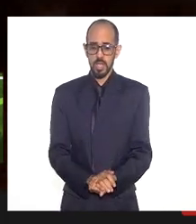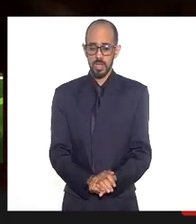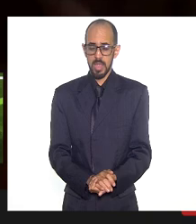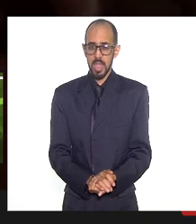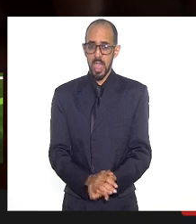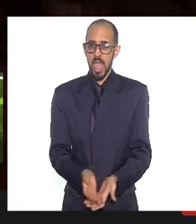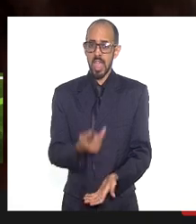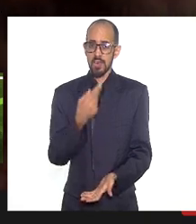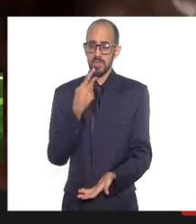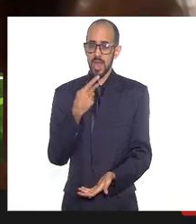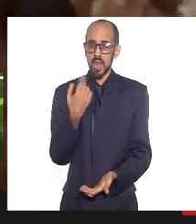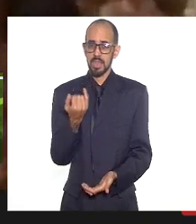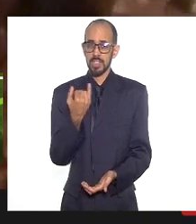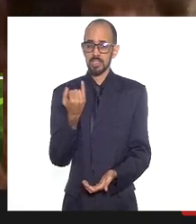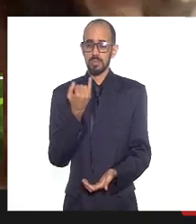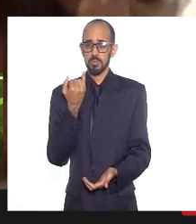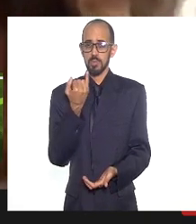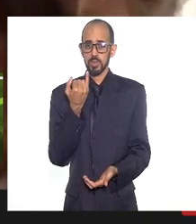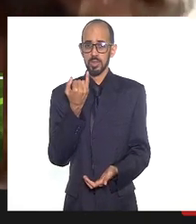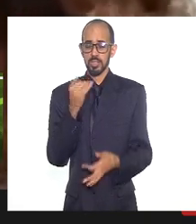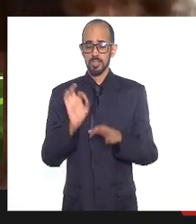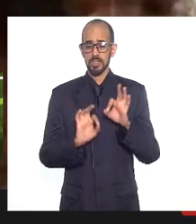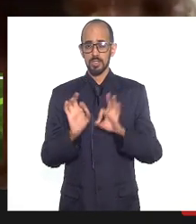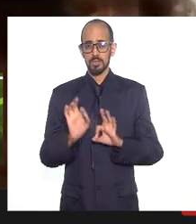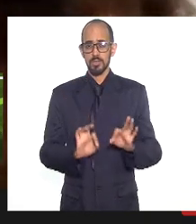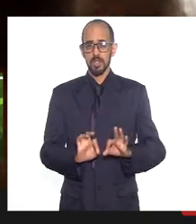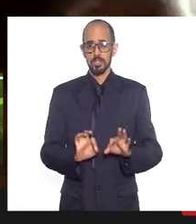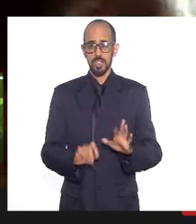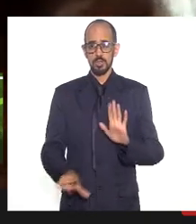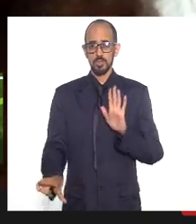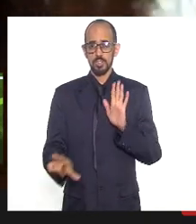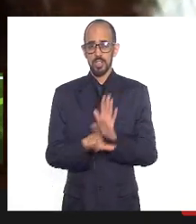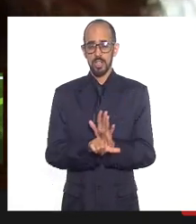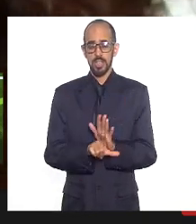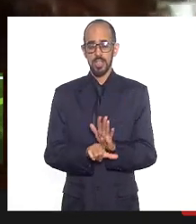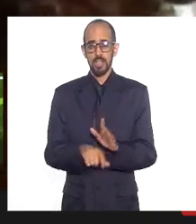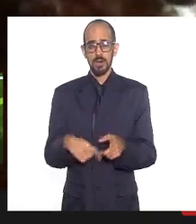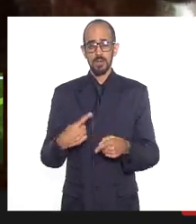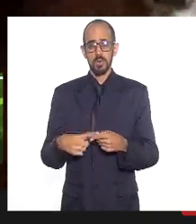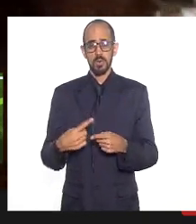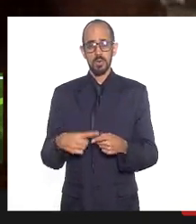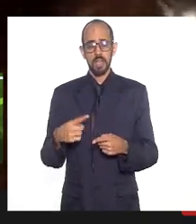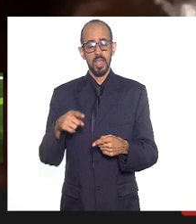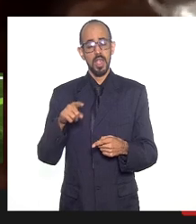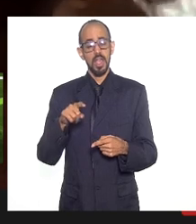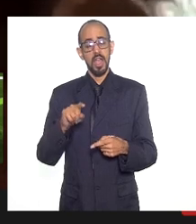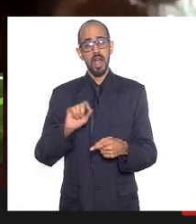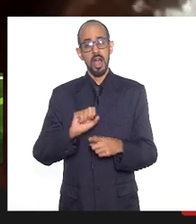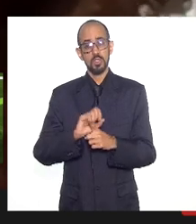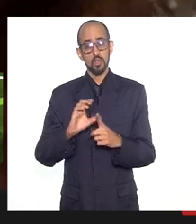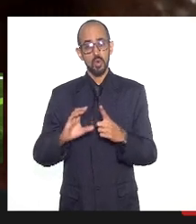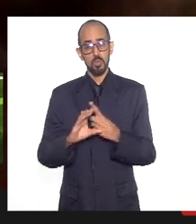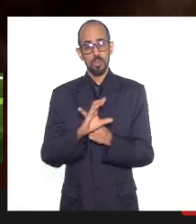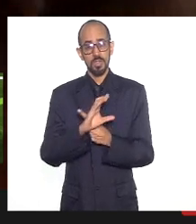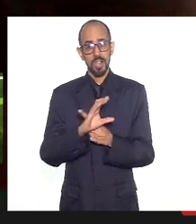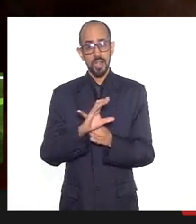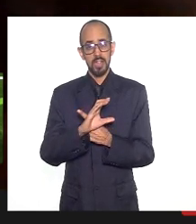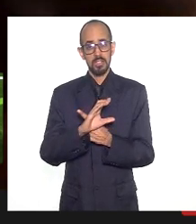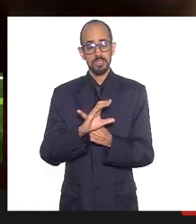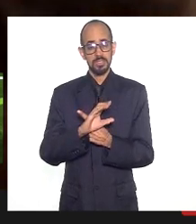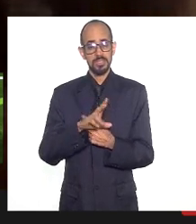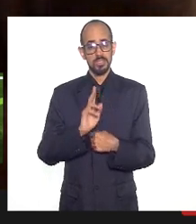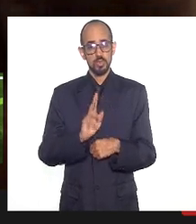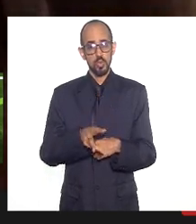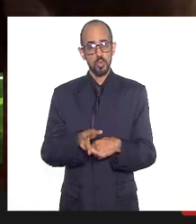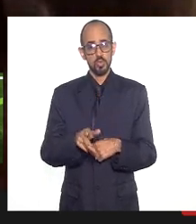falar assim, da importância desse projeto de lei, porque as comunidades estão nos